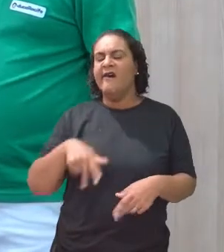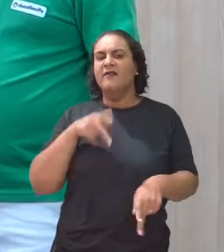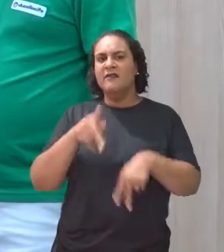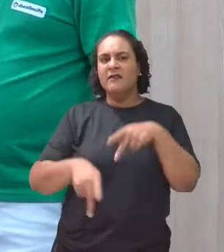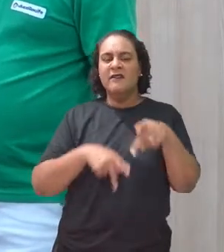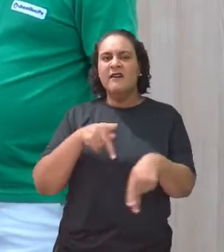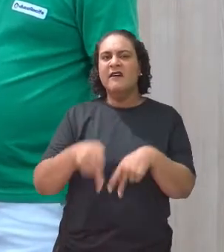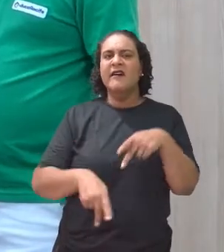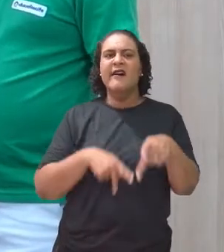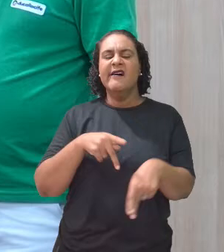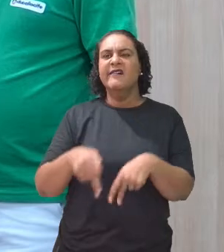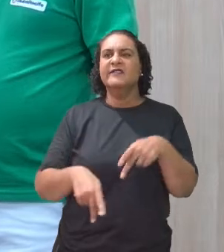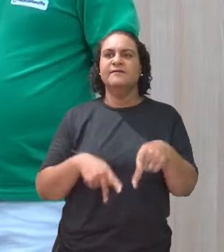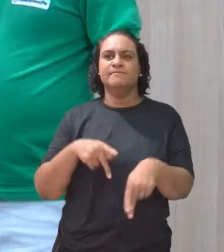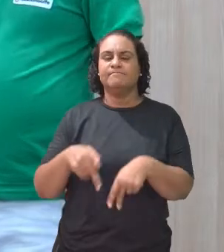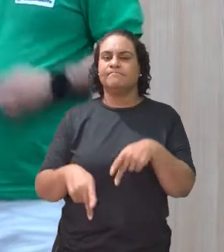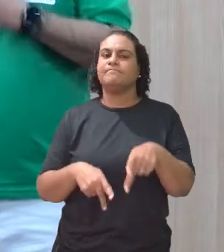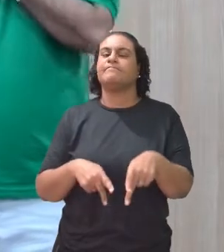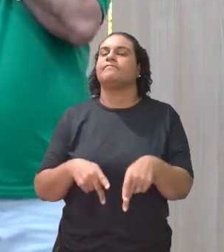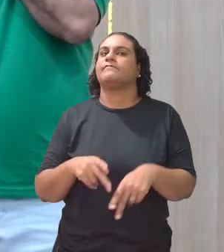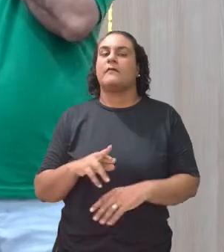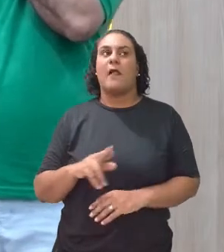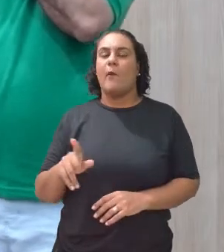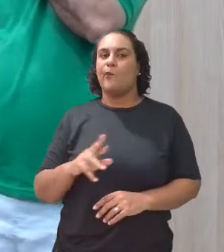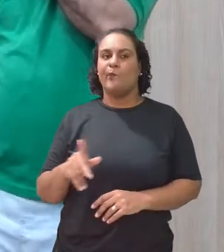que não eram